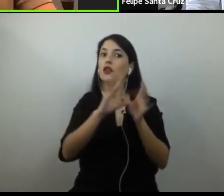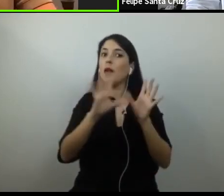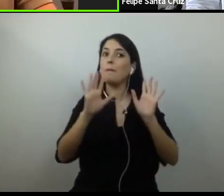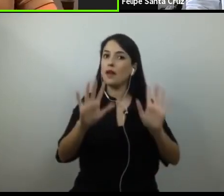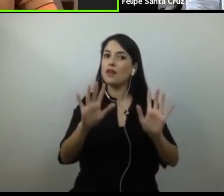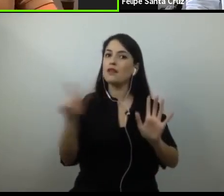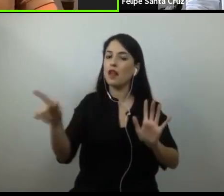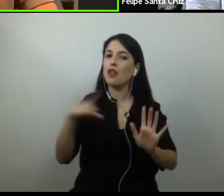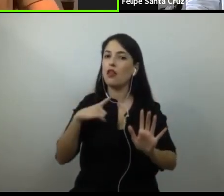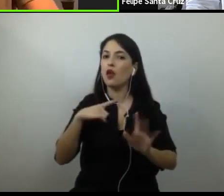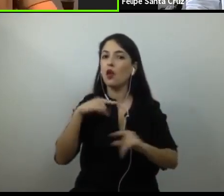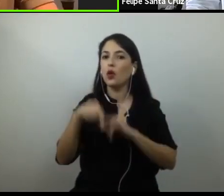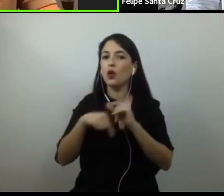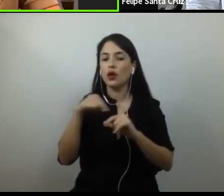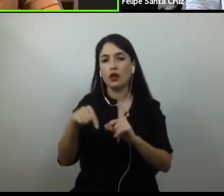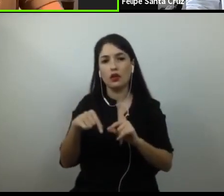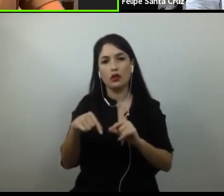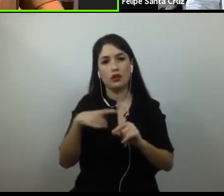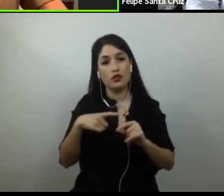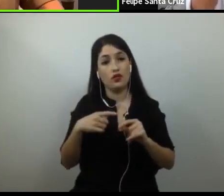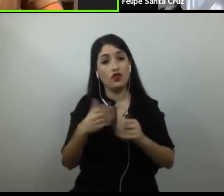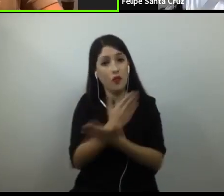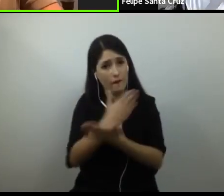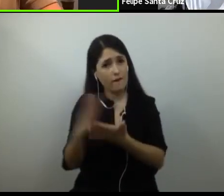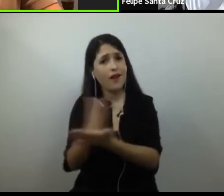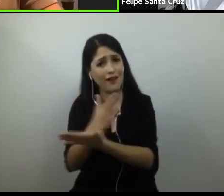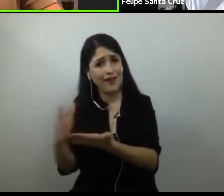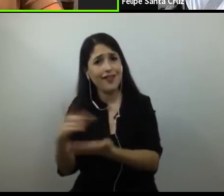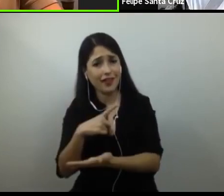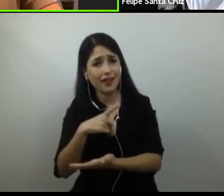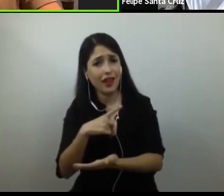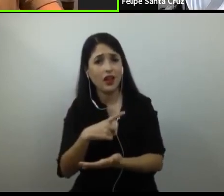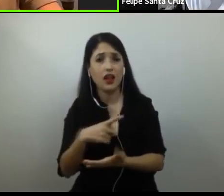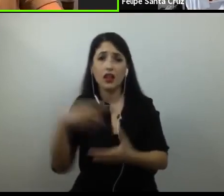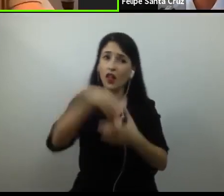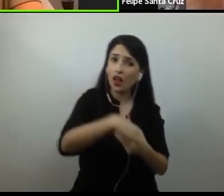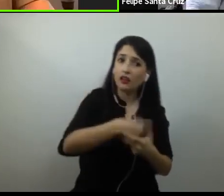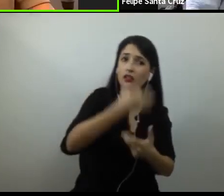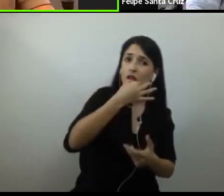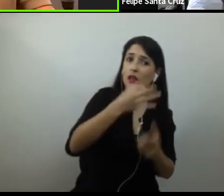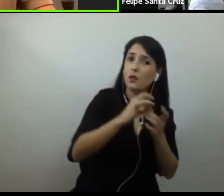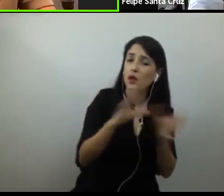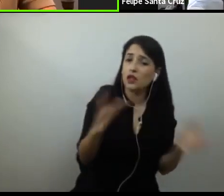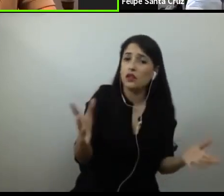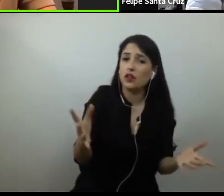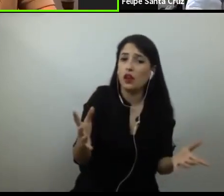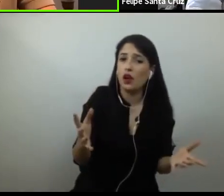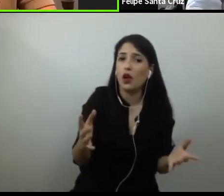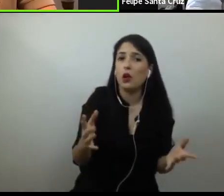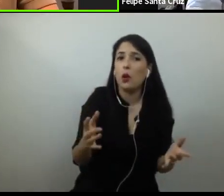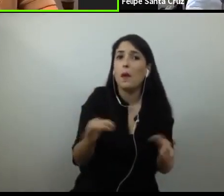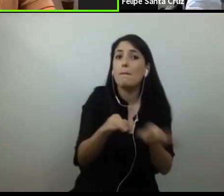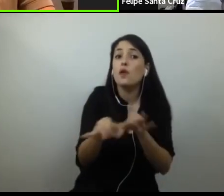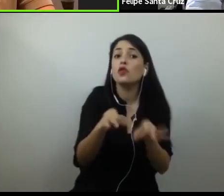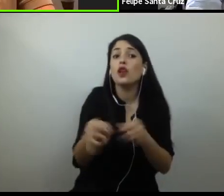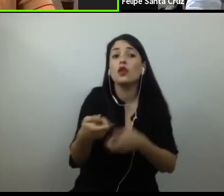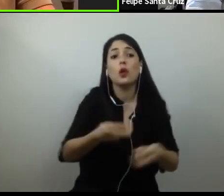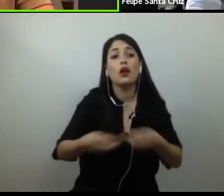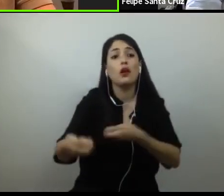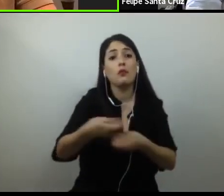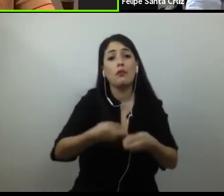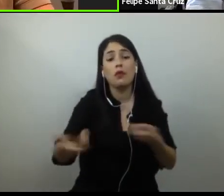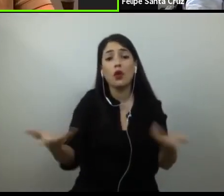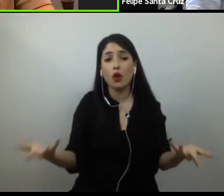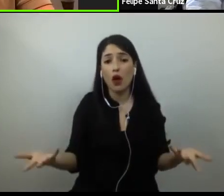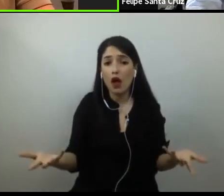o direito de nos diferenciarmos no plano democrático em relação ao projeto econômico para o país. Então, o que o meu